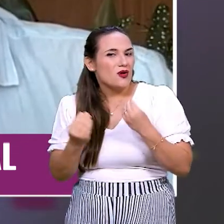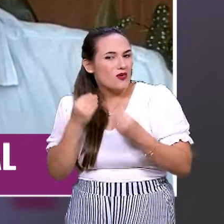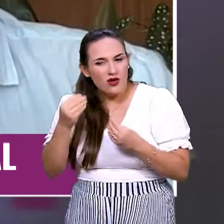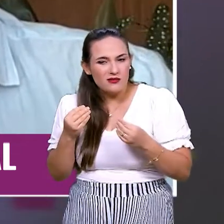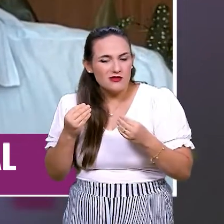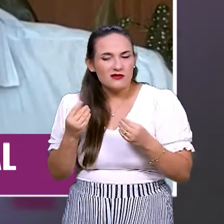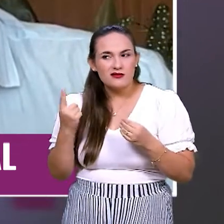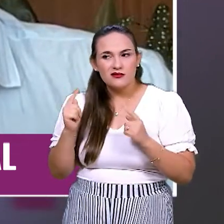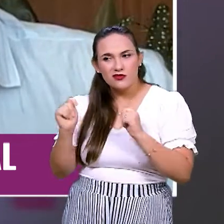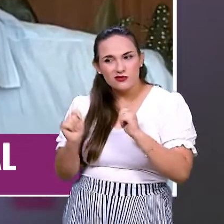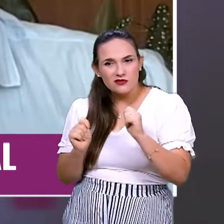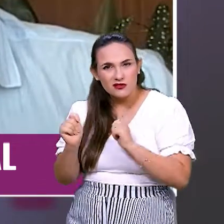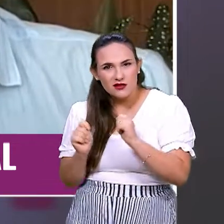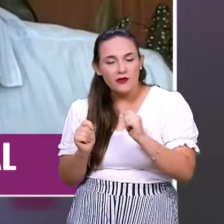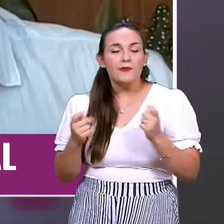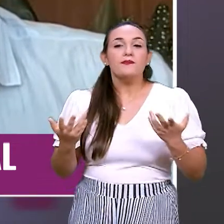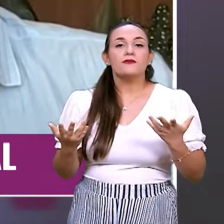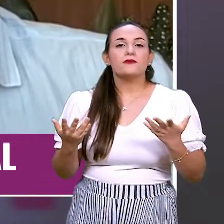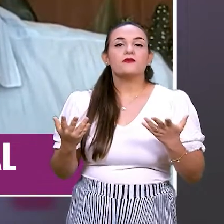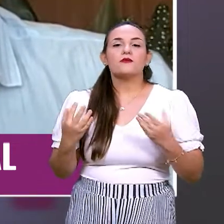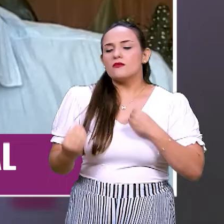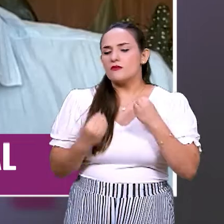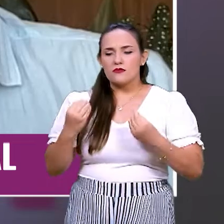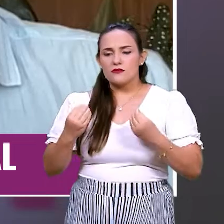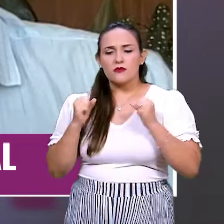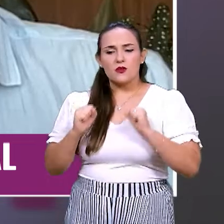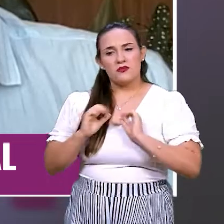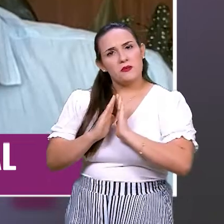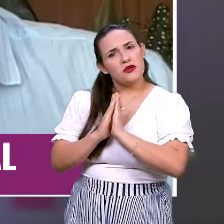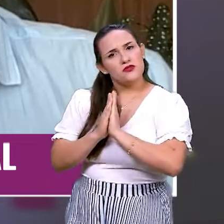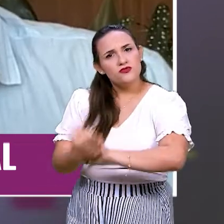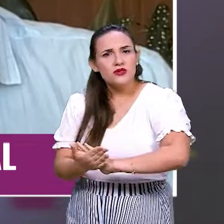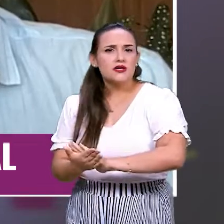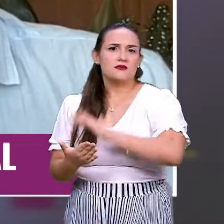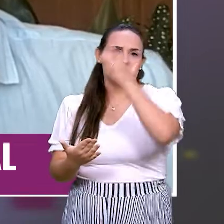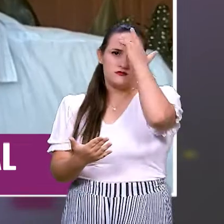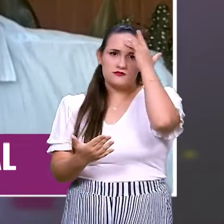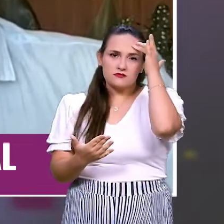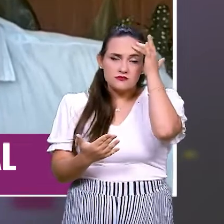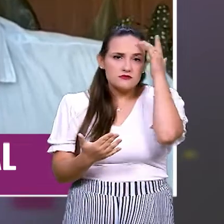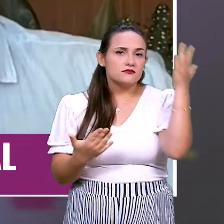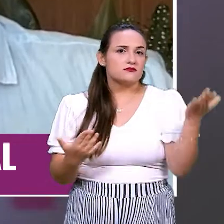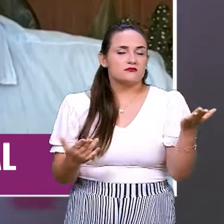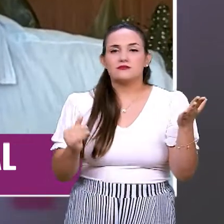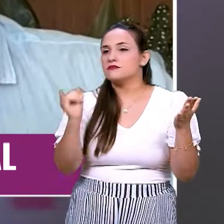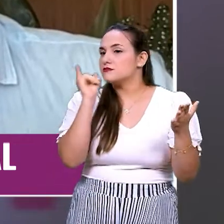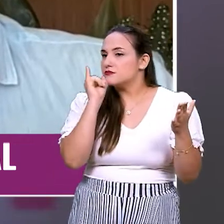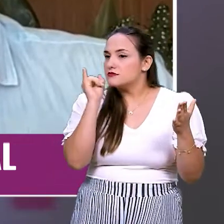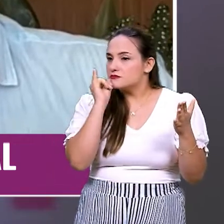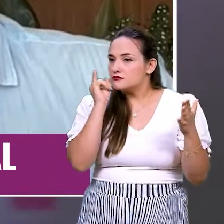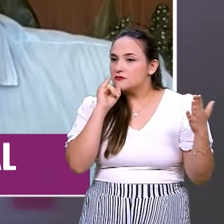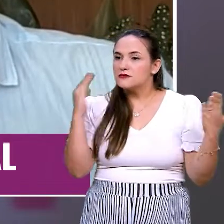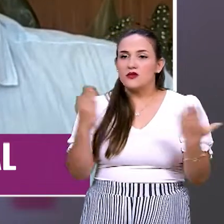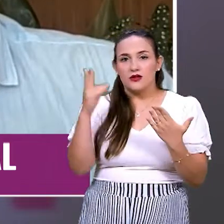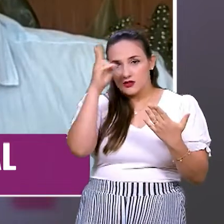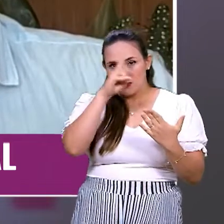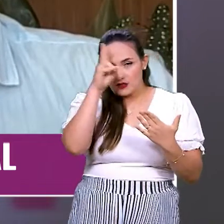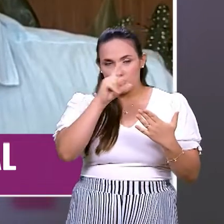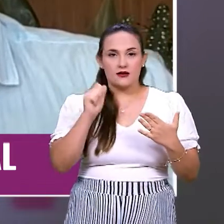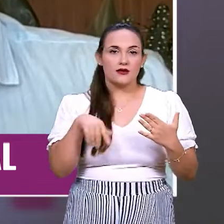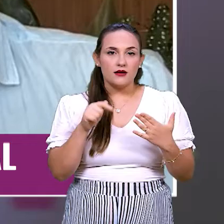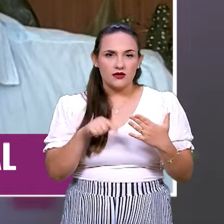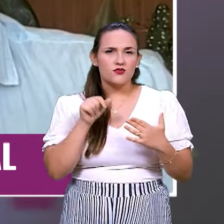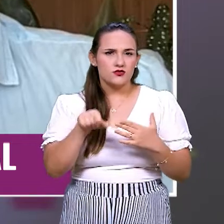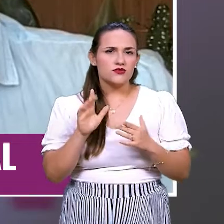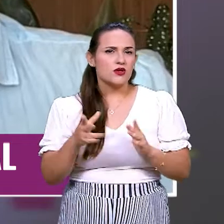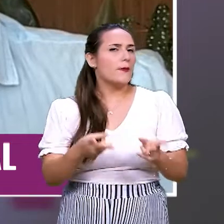fato como lidar com esses casos, né? Que prejuízos isso provoca ou tem provocado, por exemplo, ao longo da história que